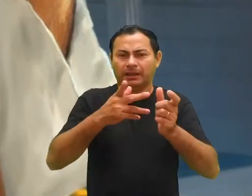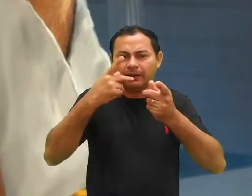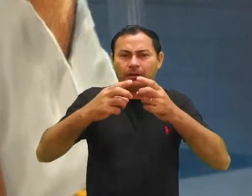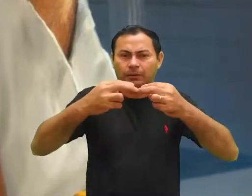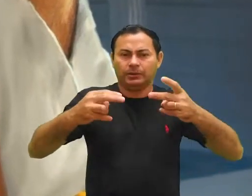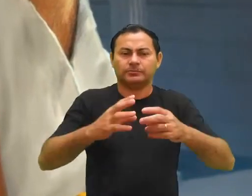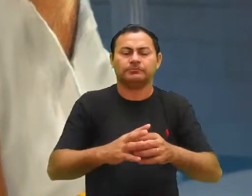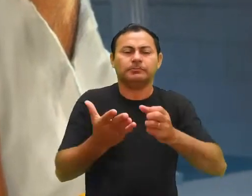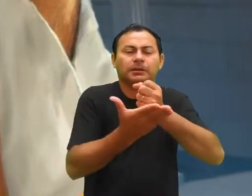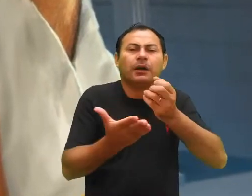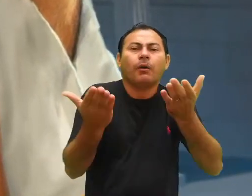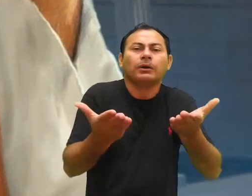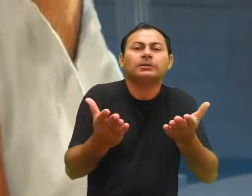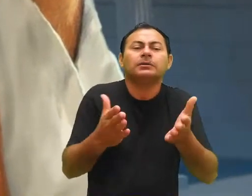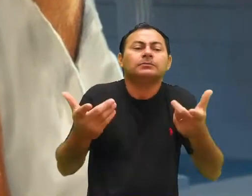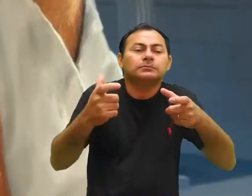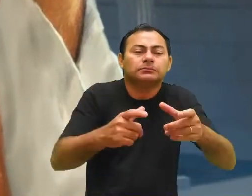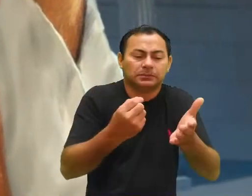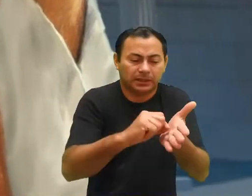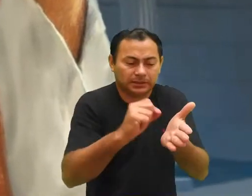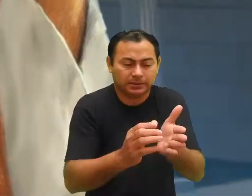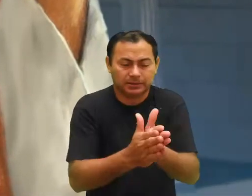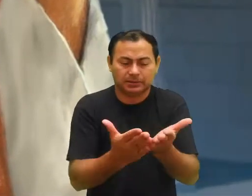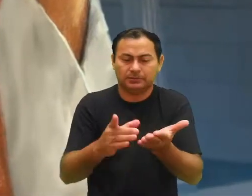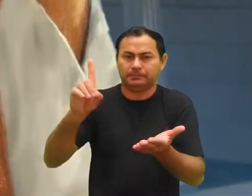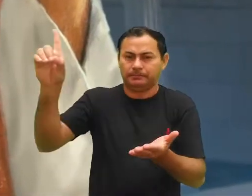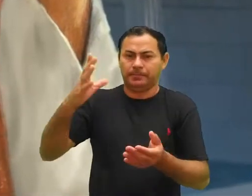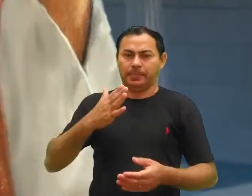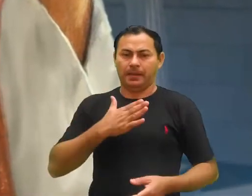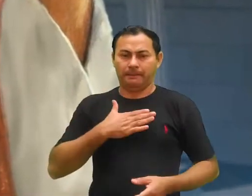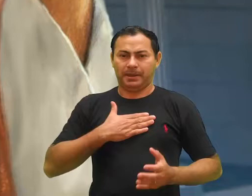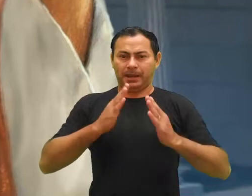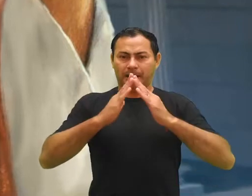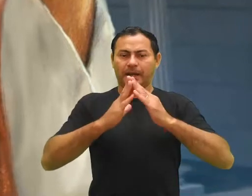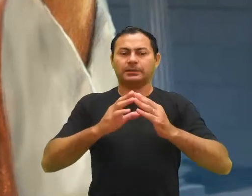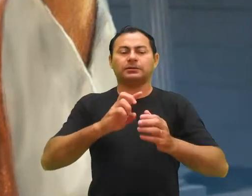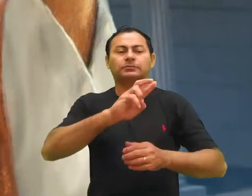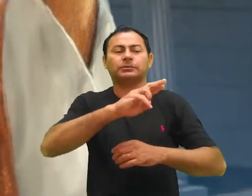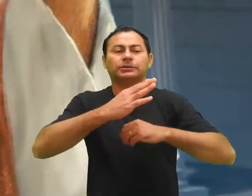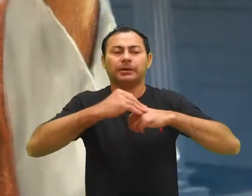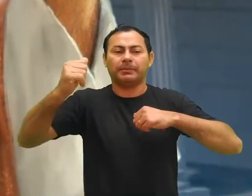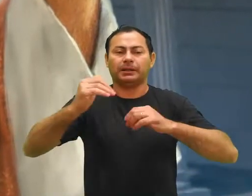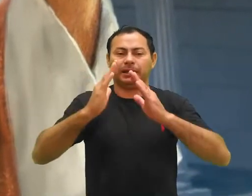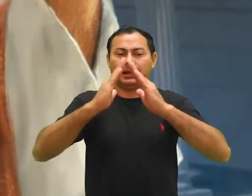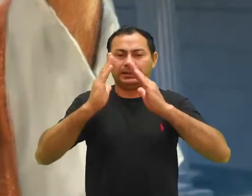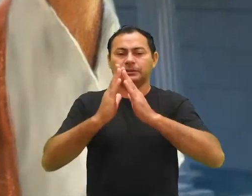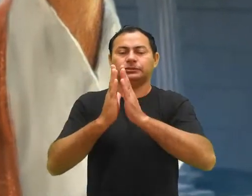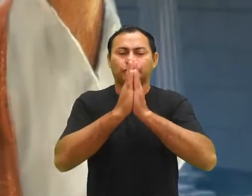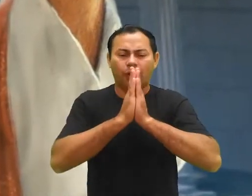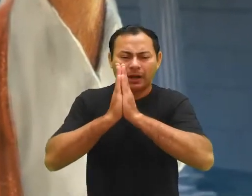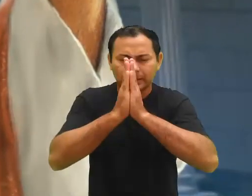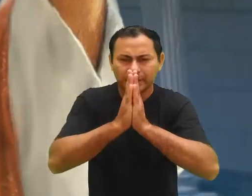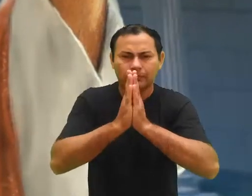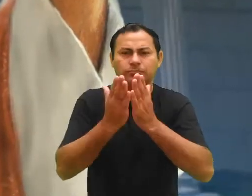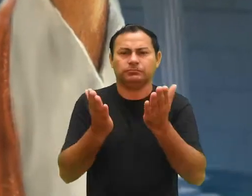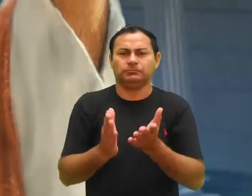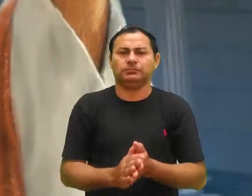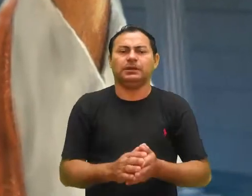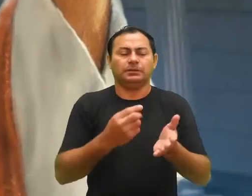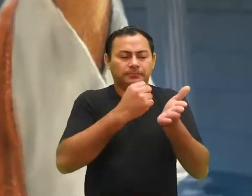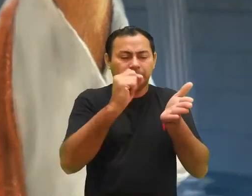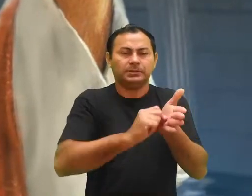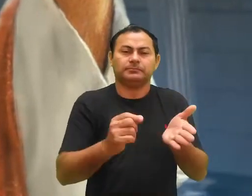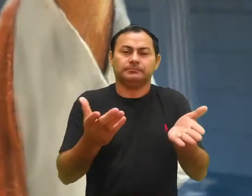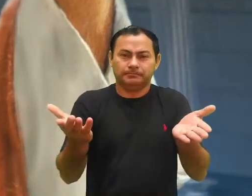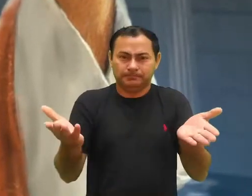Jesus para dizer tais coisas baseava-se aonde? Nas Escrituras. A minha casa será chamada casa de oração. Isso